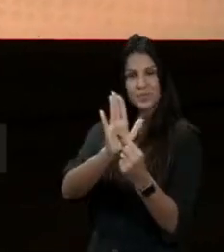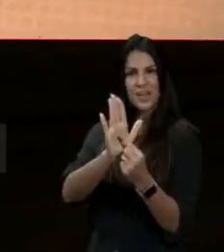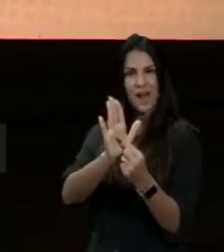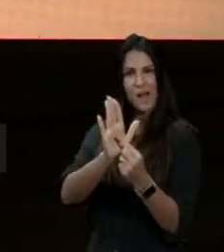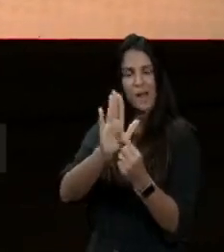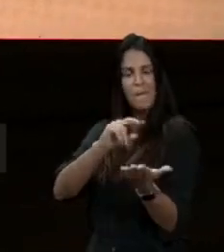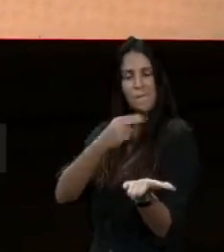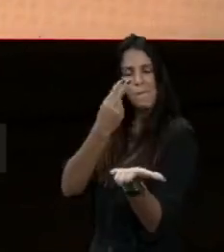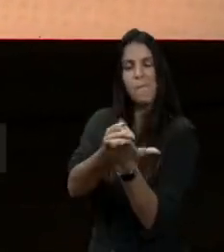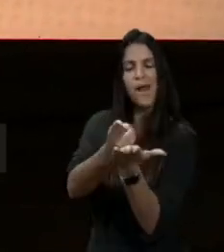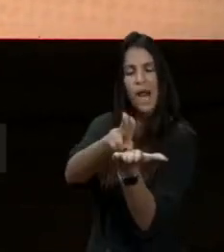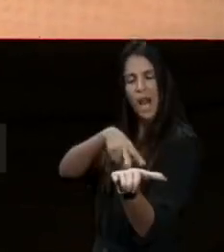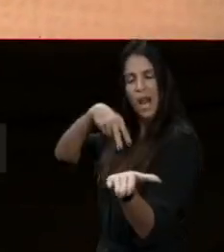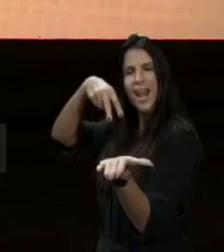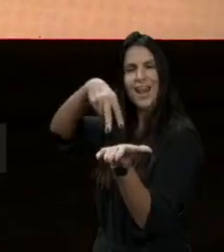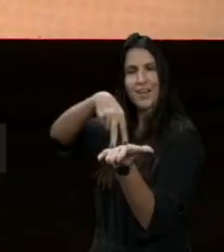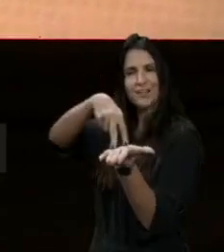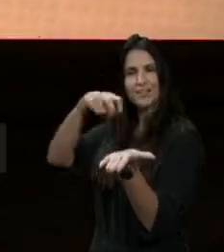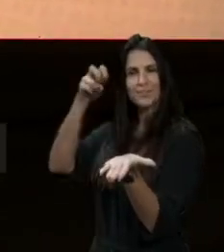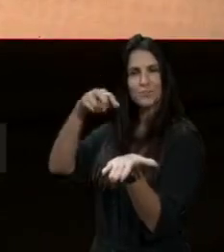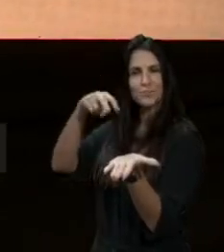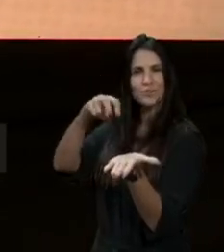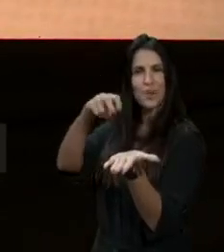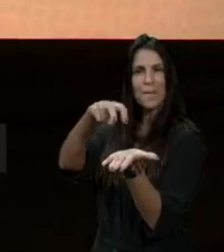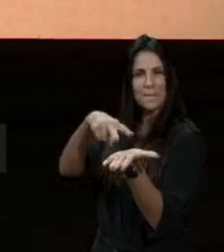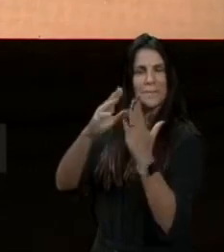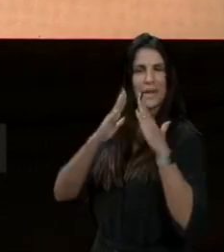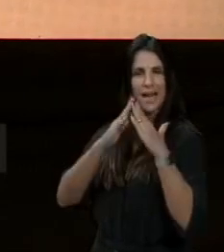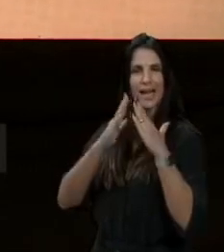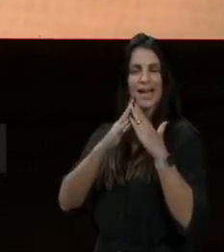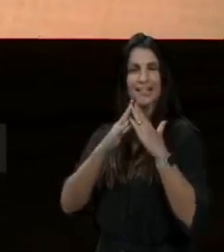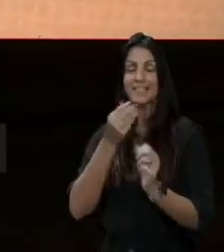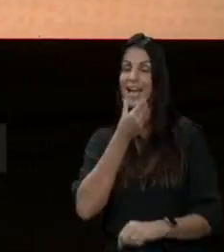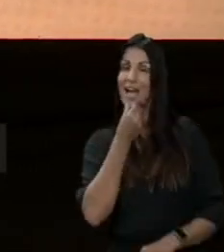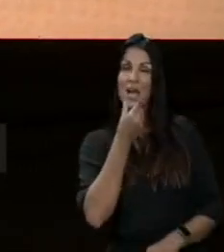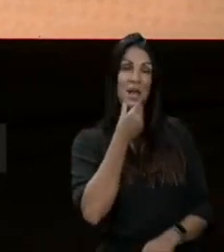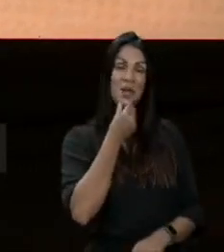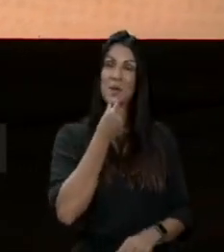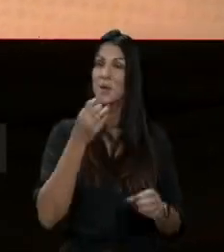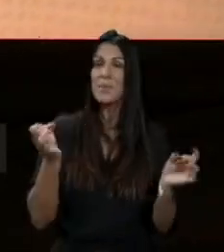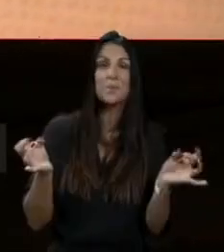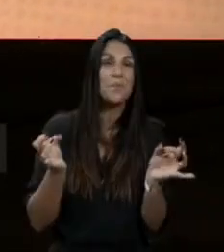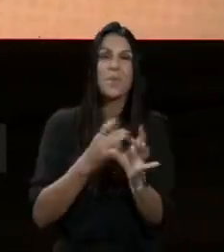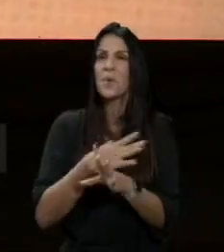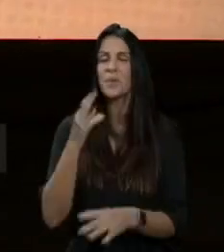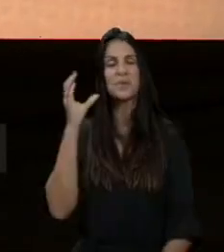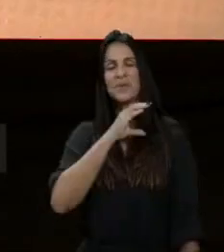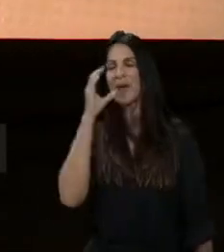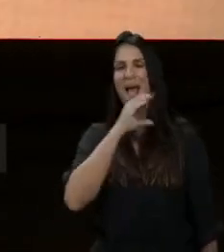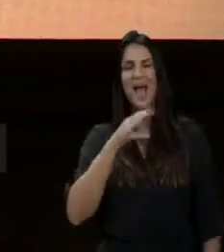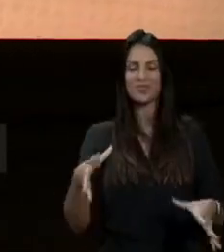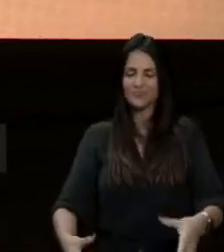levanta e vai para casa Oi e o paralítico sem fisioterapia e